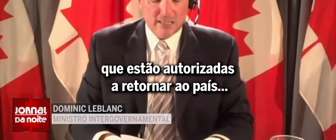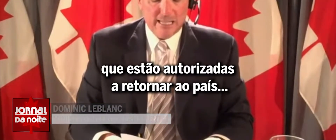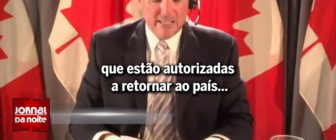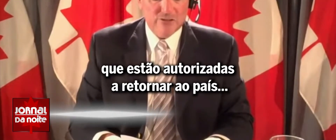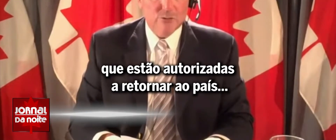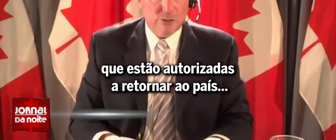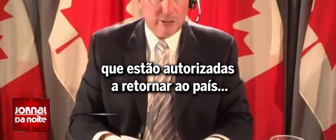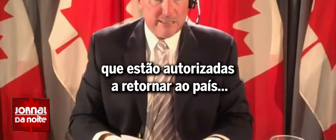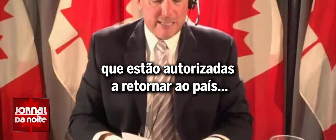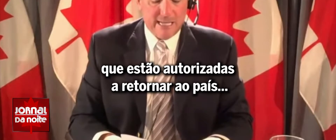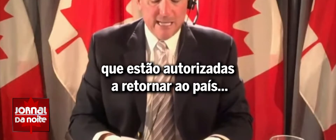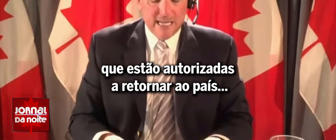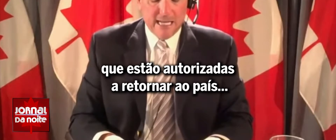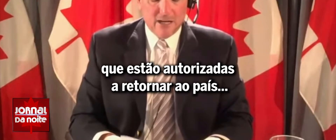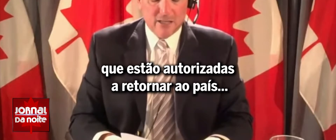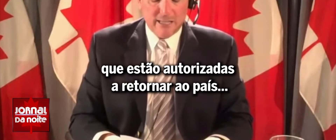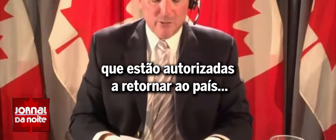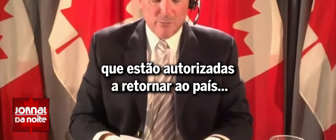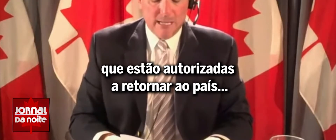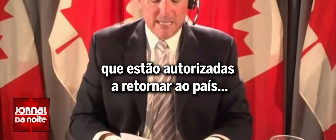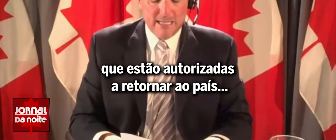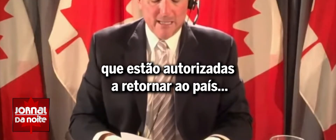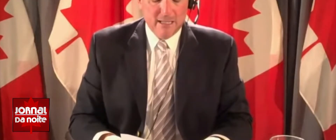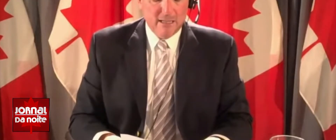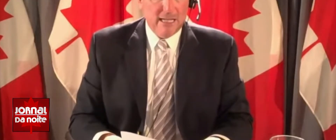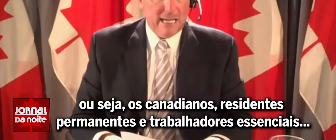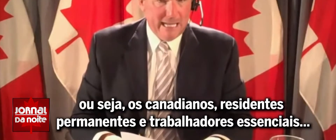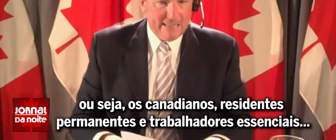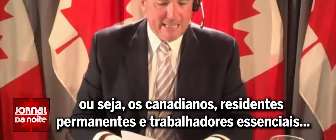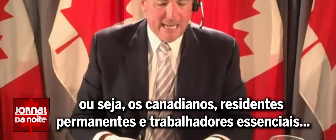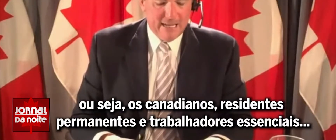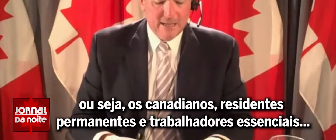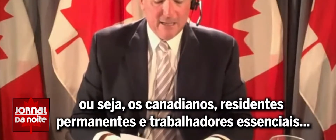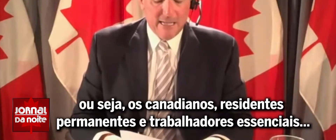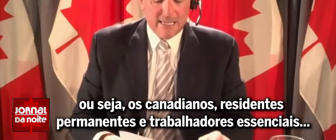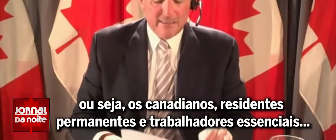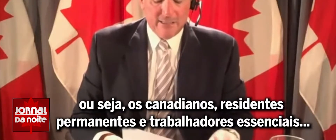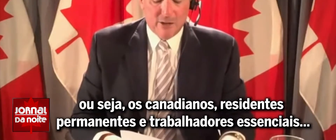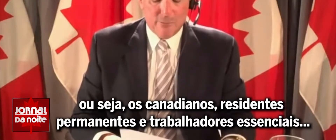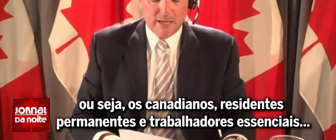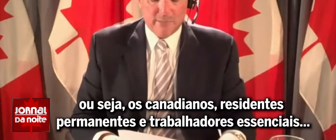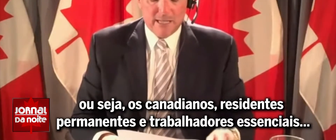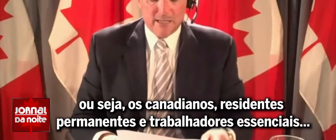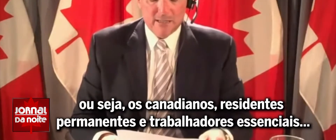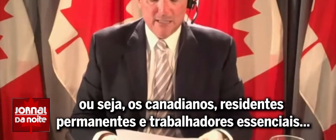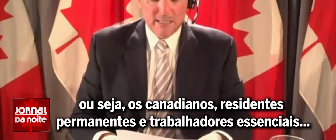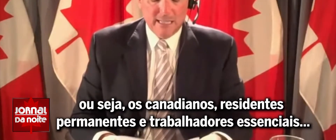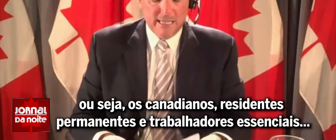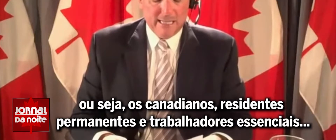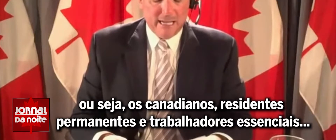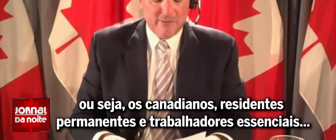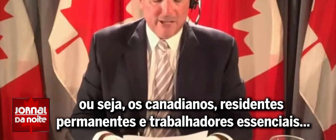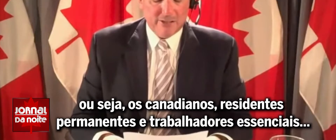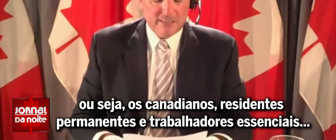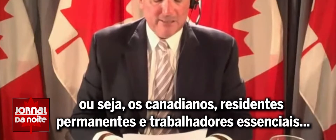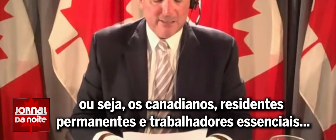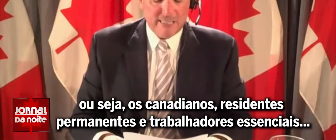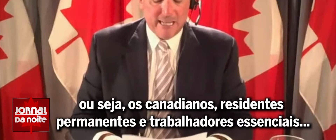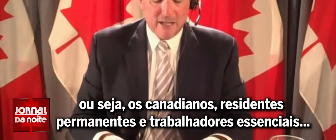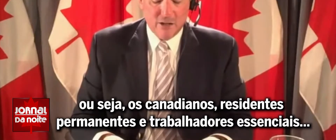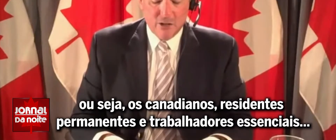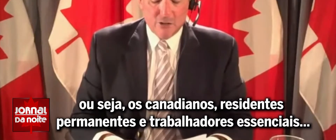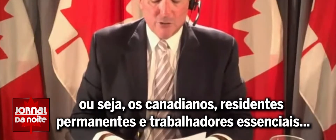a rodriques autorizei a ROM Type licana Jean residual terminal ele